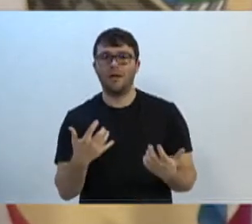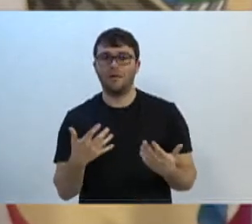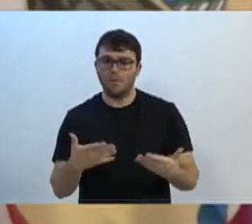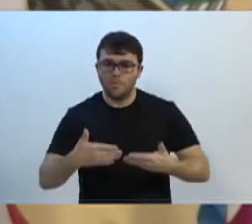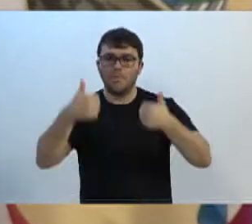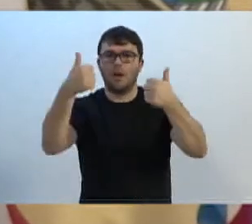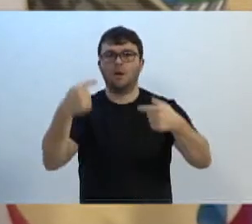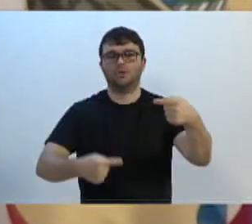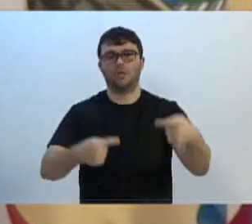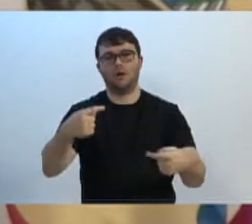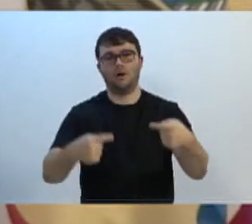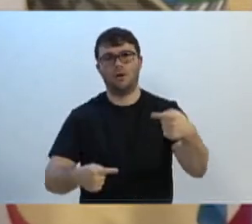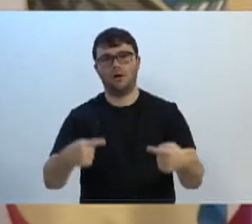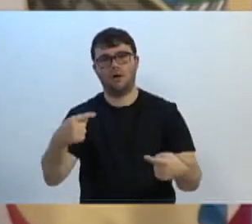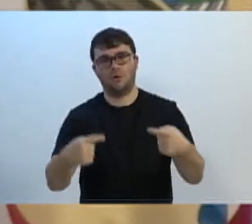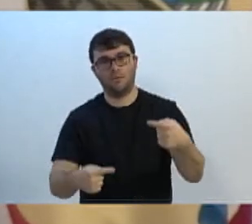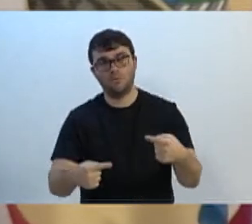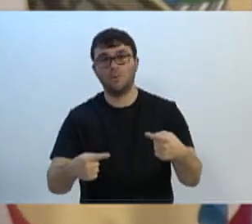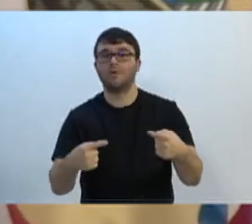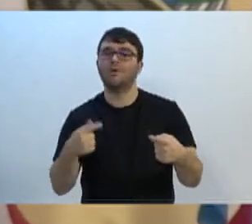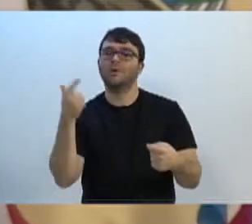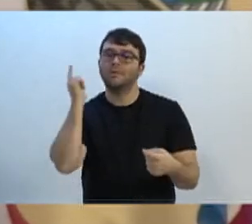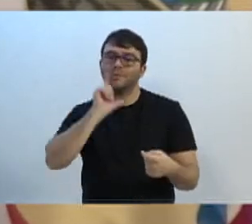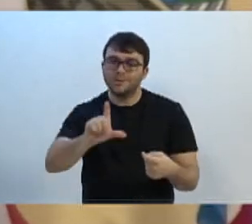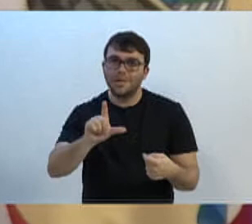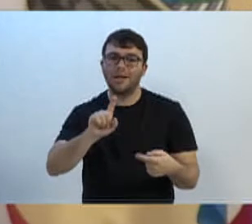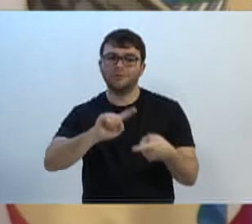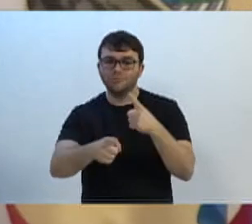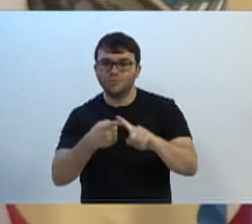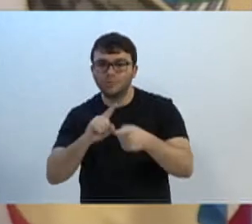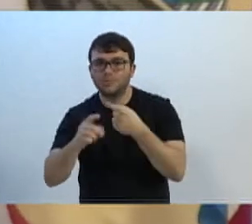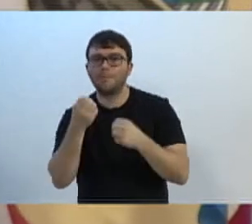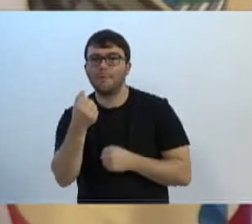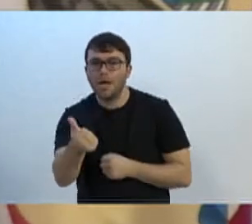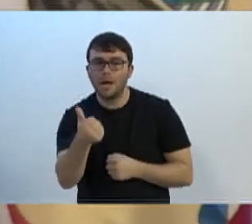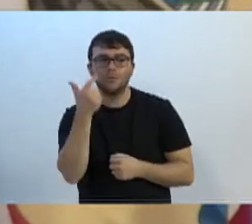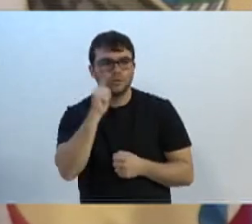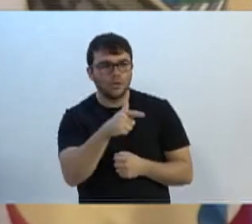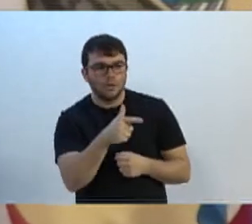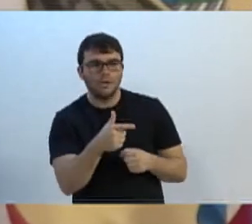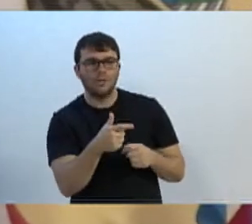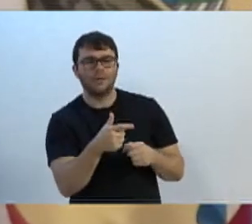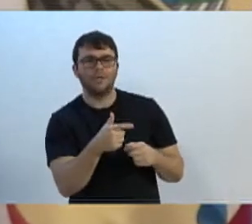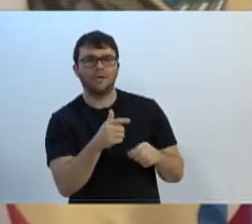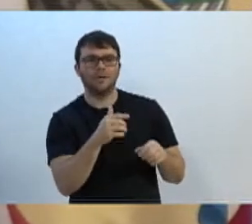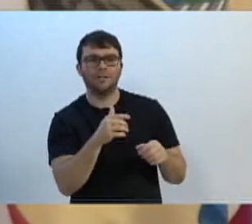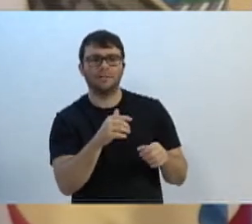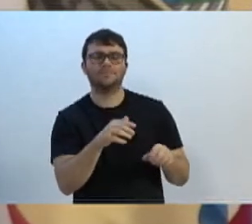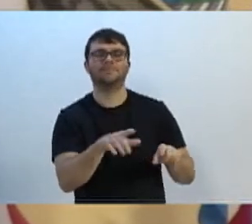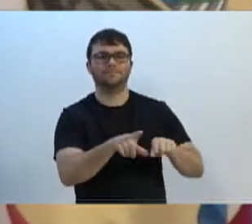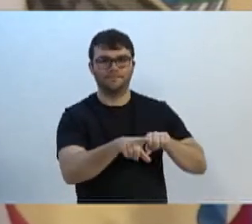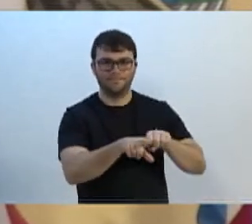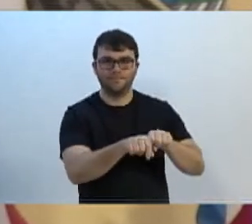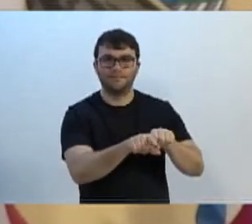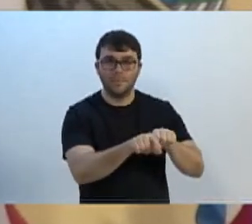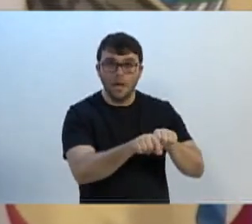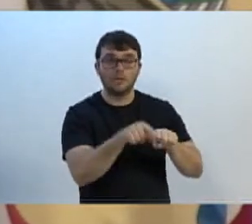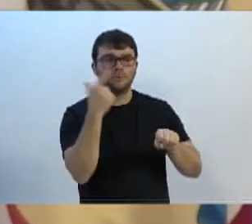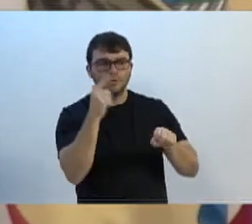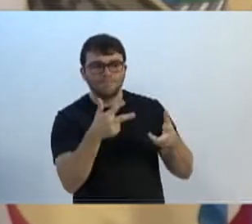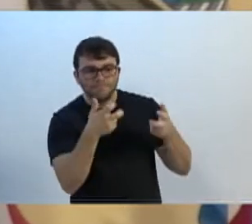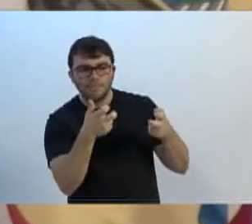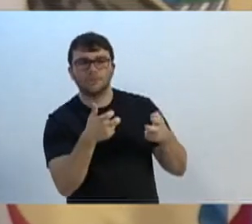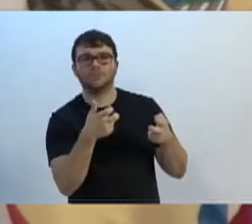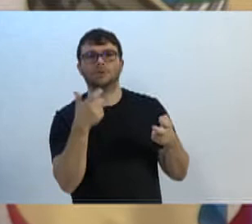aberto que nós possamos ouvir a secretaria de educação e vê isso aqui não tá funcionando aonde erramos vamos